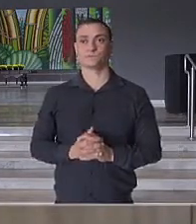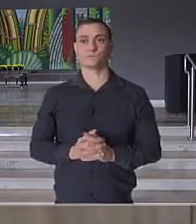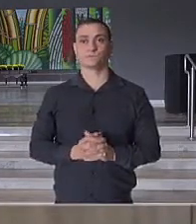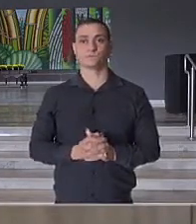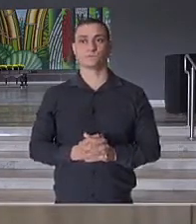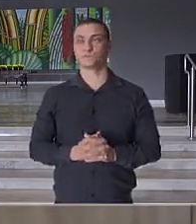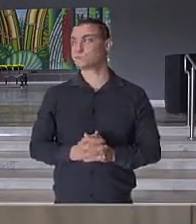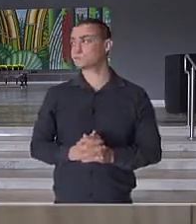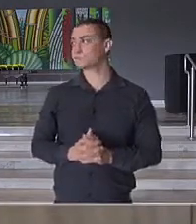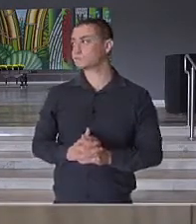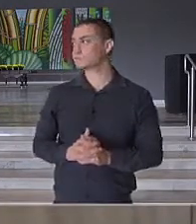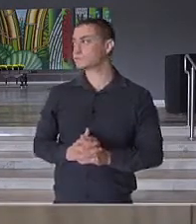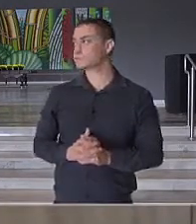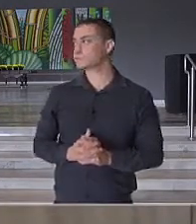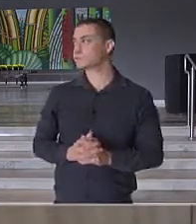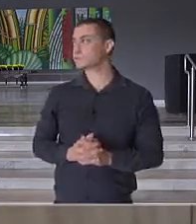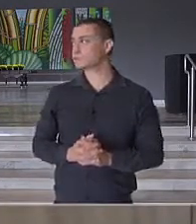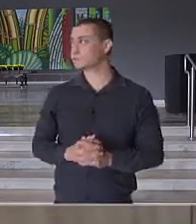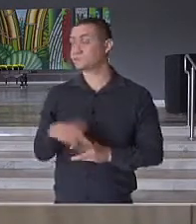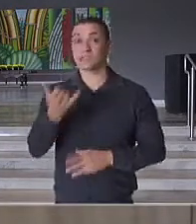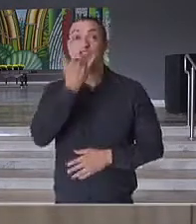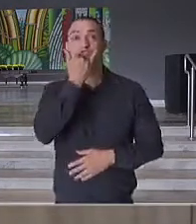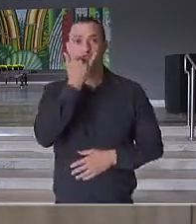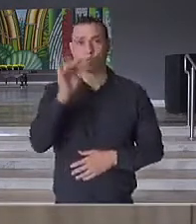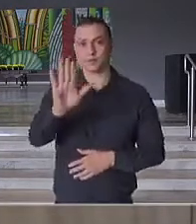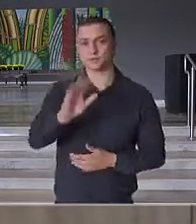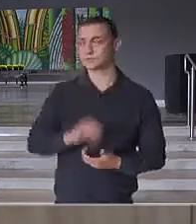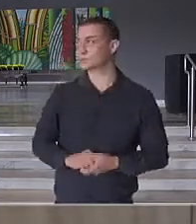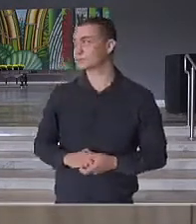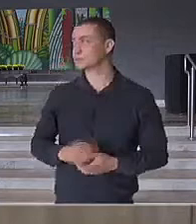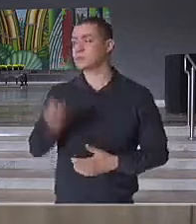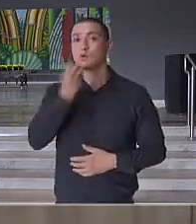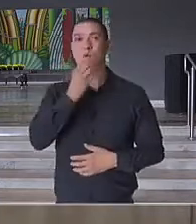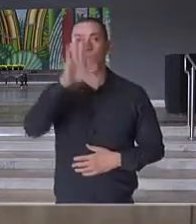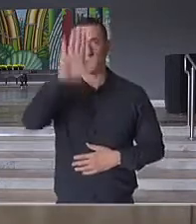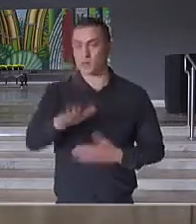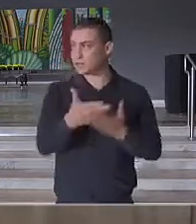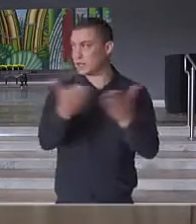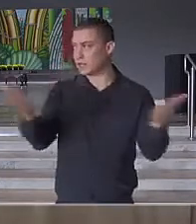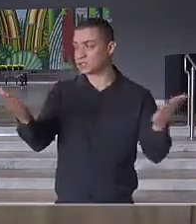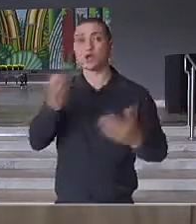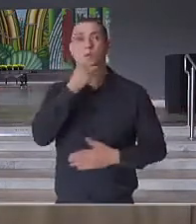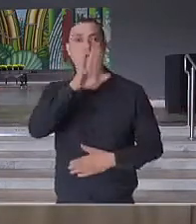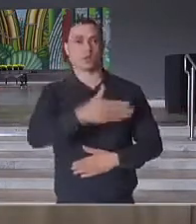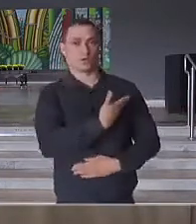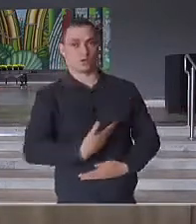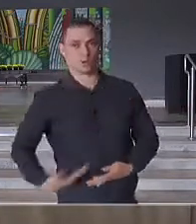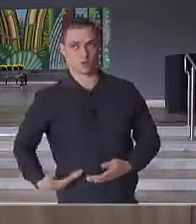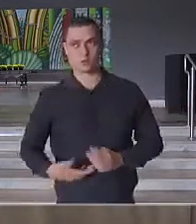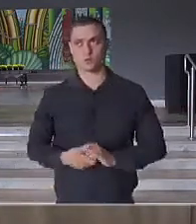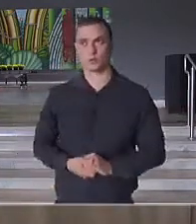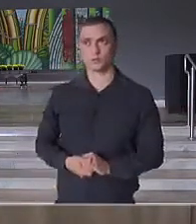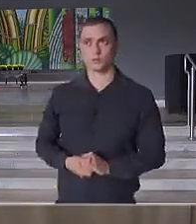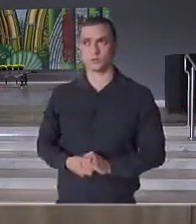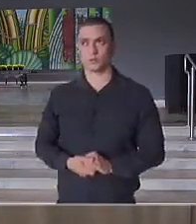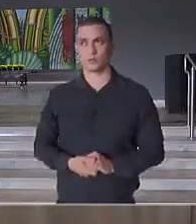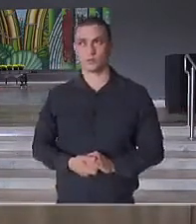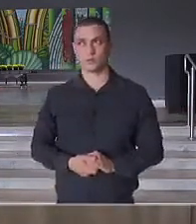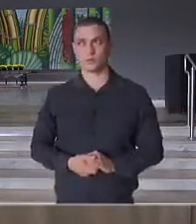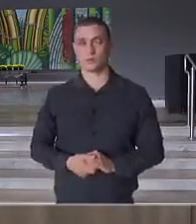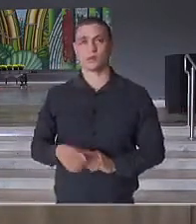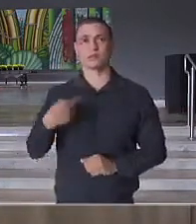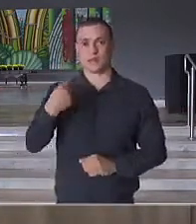Vamos tentar. Desculpe. Agora sim. Boa tarde. Boa tarde. Boa tarde, governador. Ainda temos